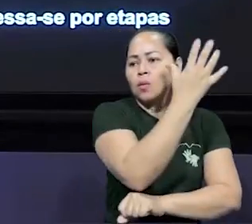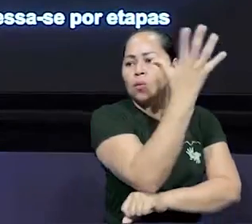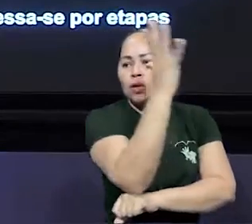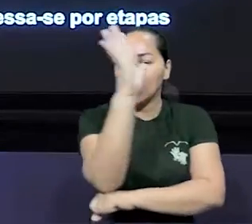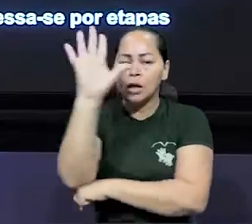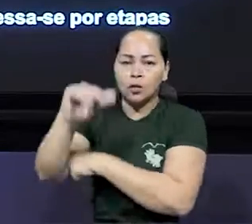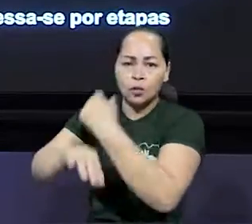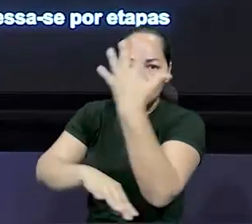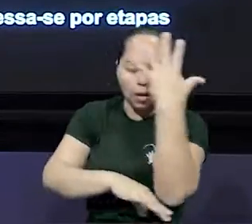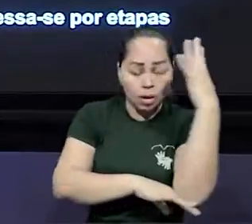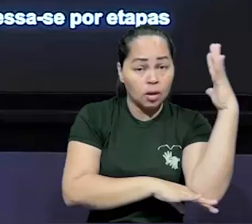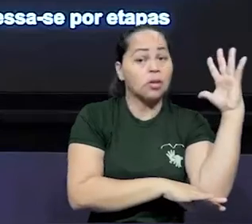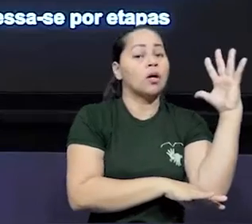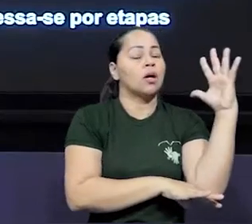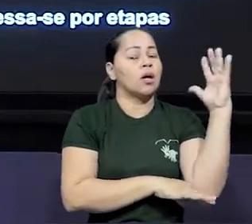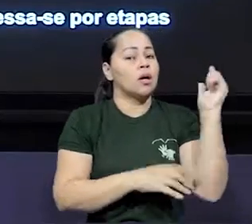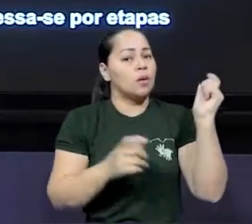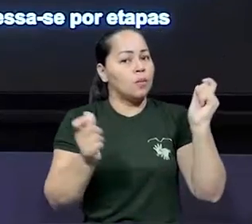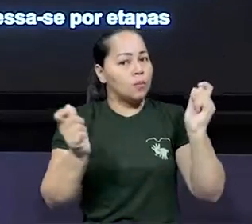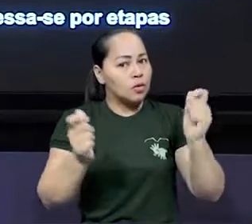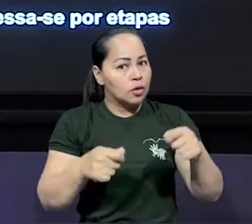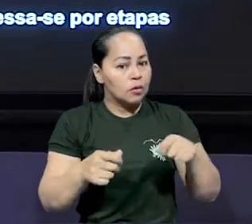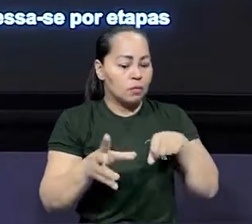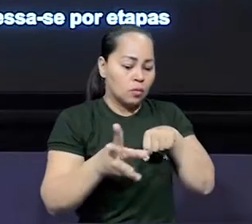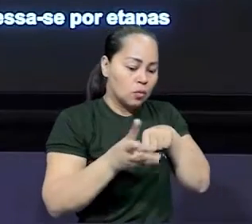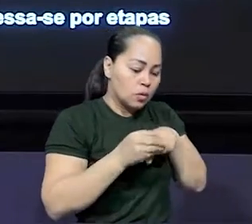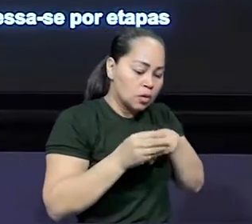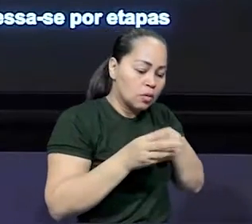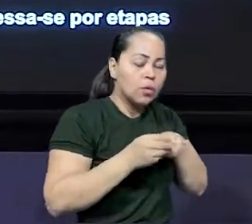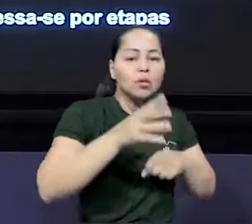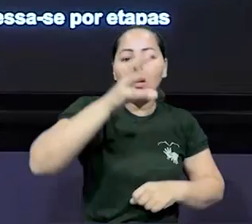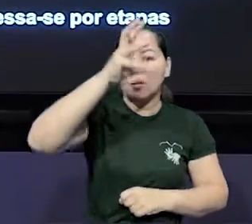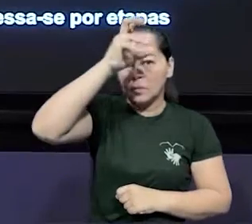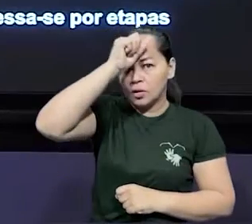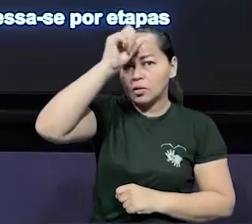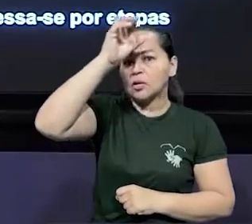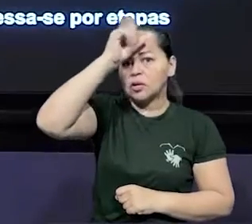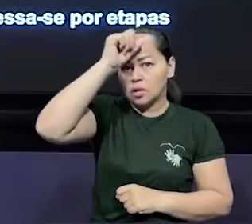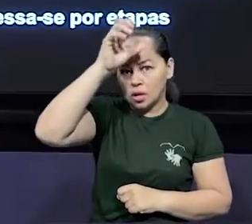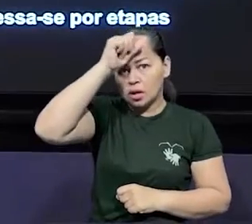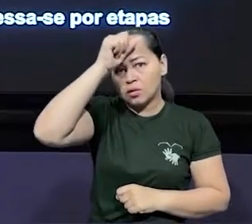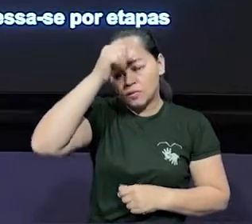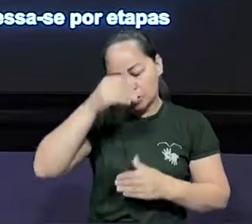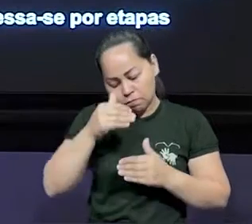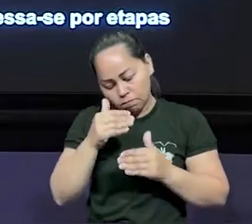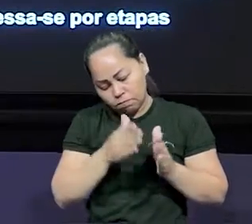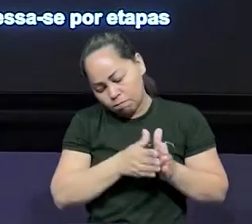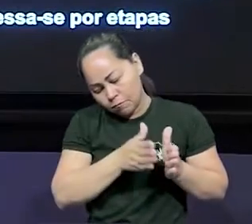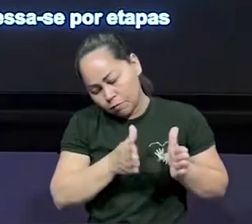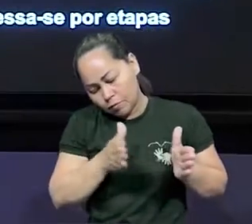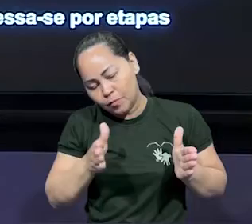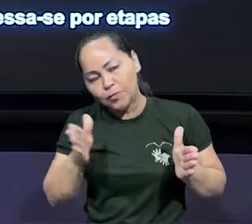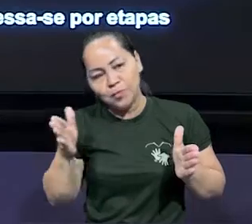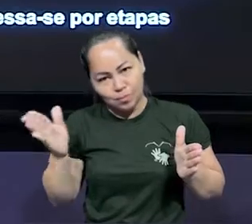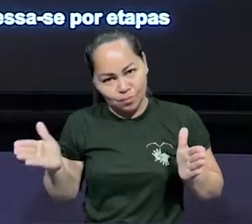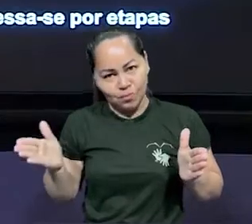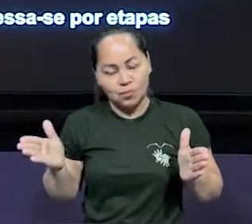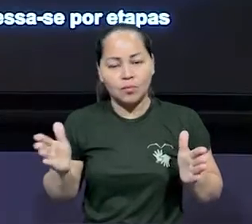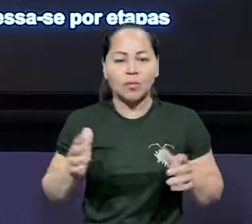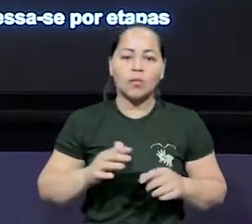natureza, é que o conhecimento, a aprendizagem vai se construindo